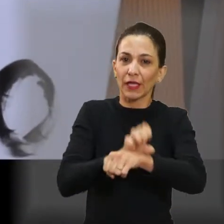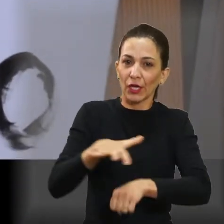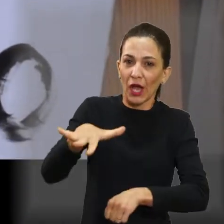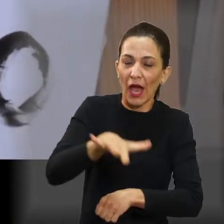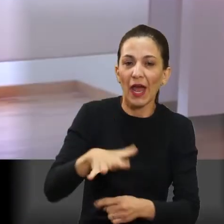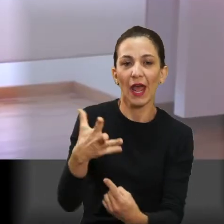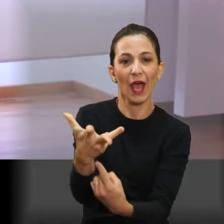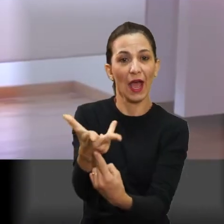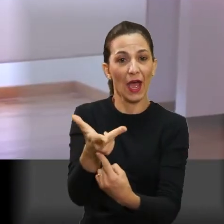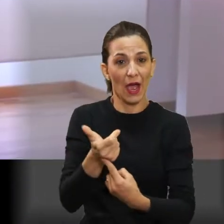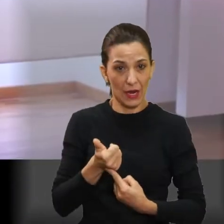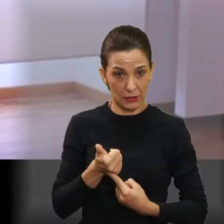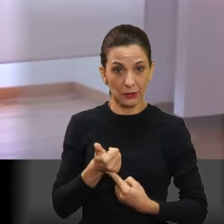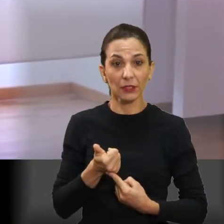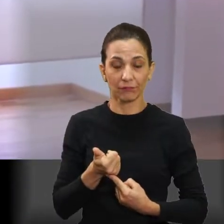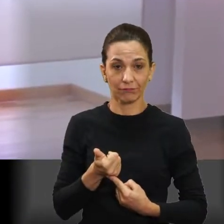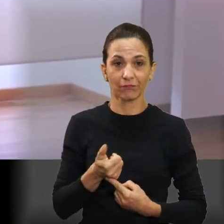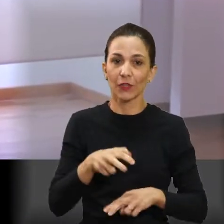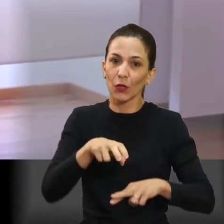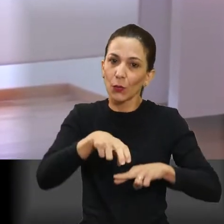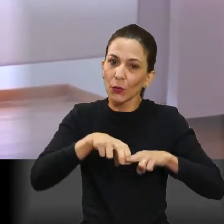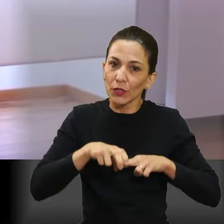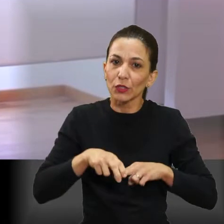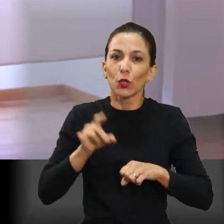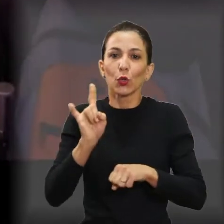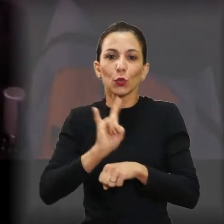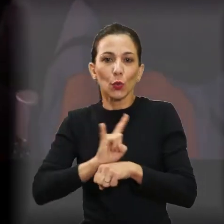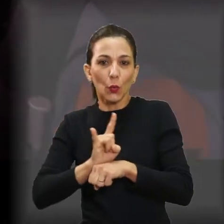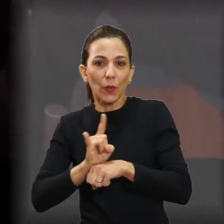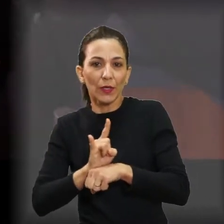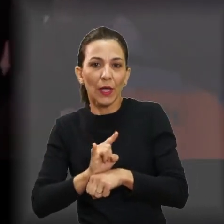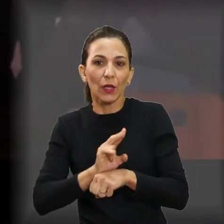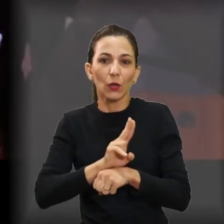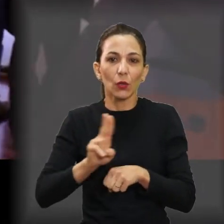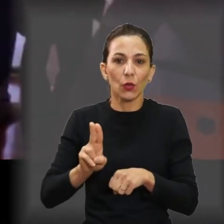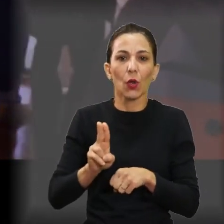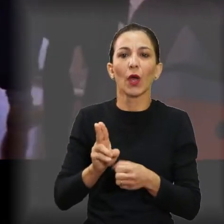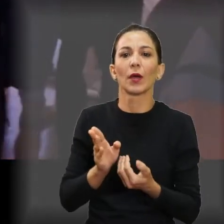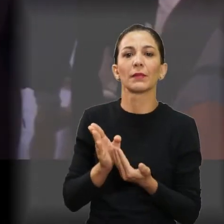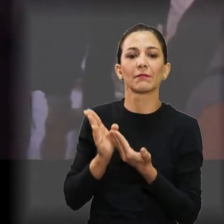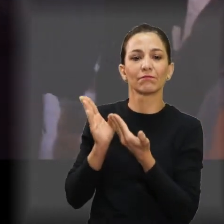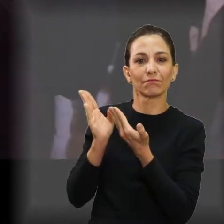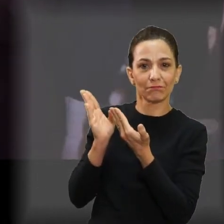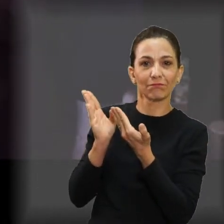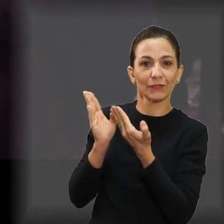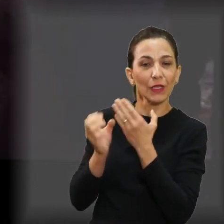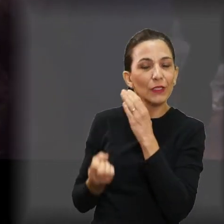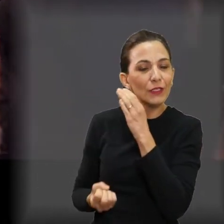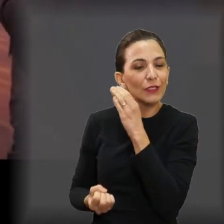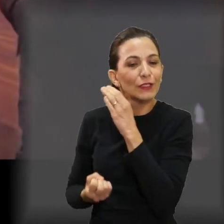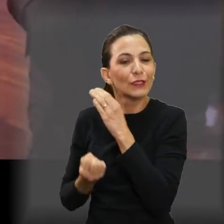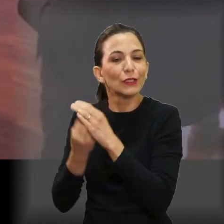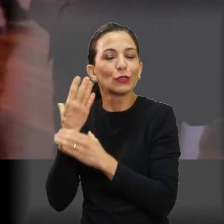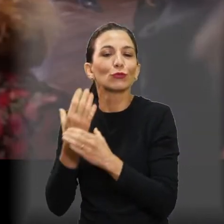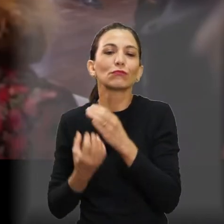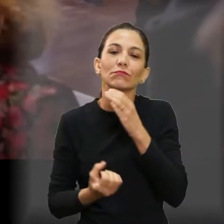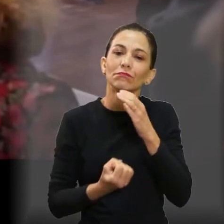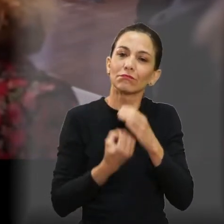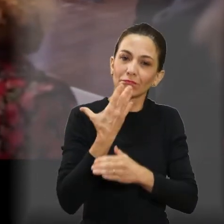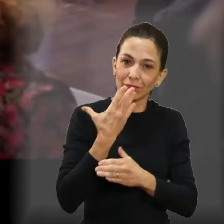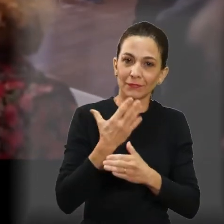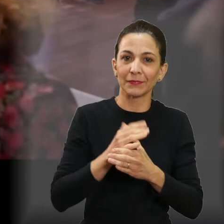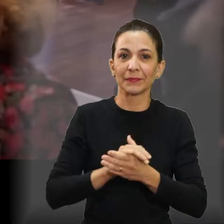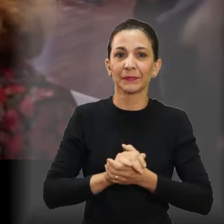que hoje existe entre um convênio entre a Prefeitura de Araraquara e a Prefeitura de Torres Vedras, de residência